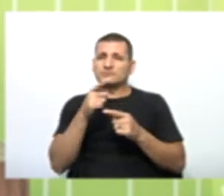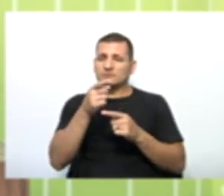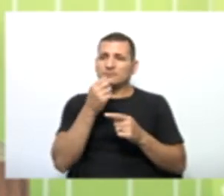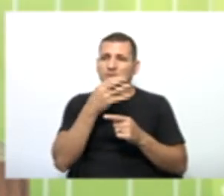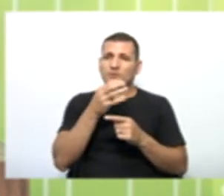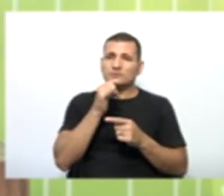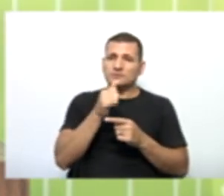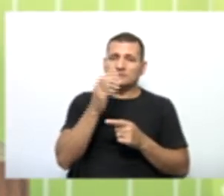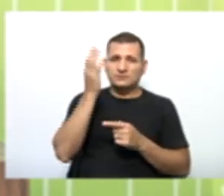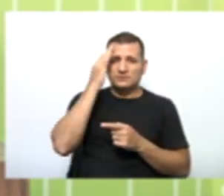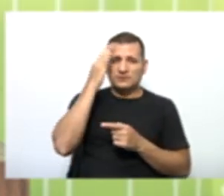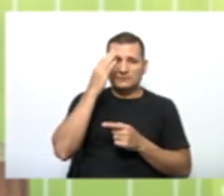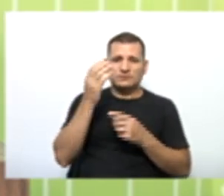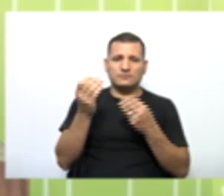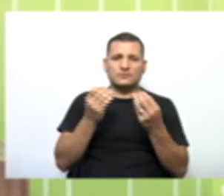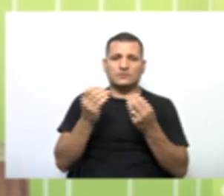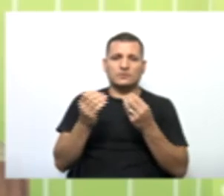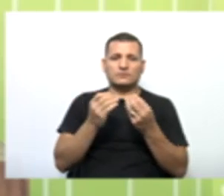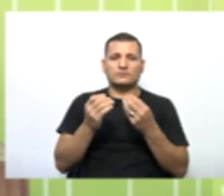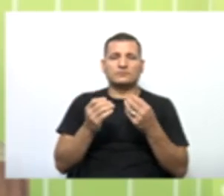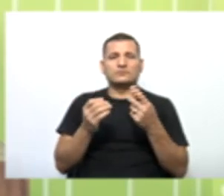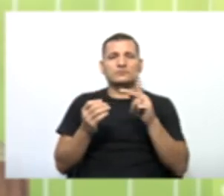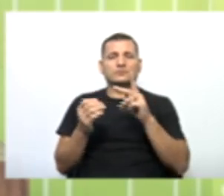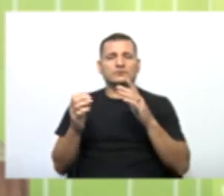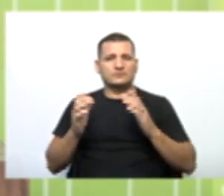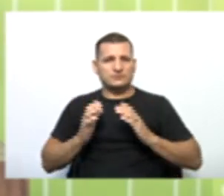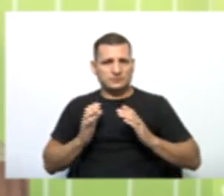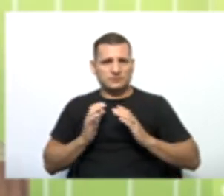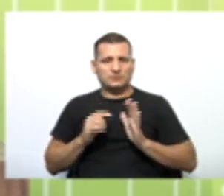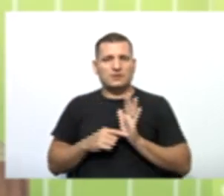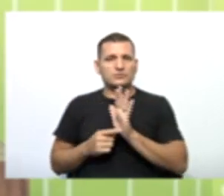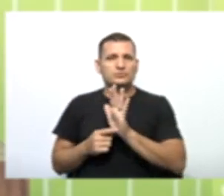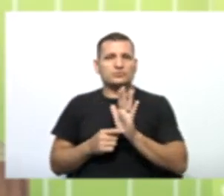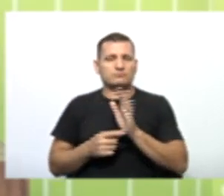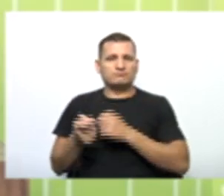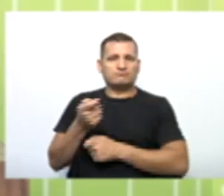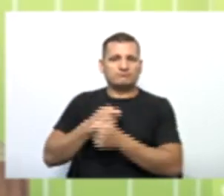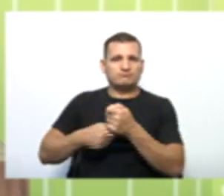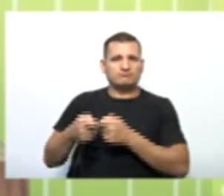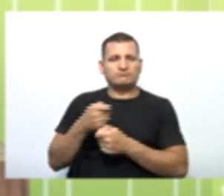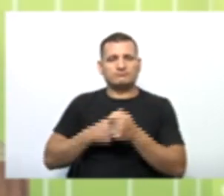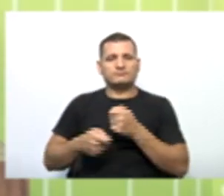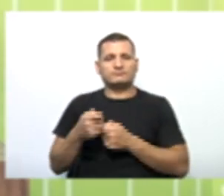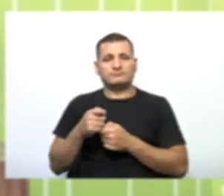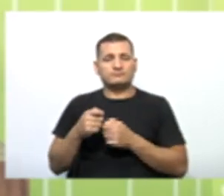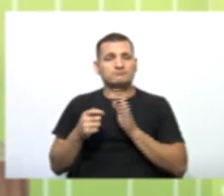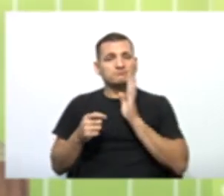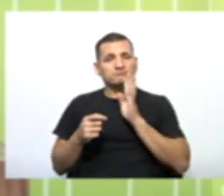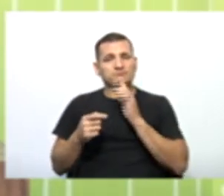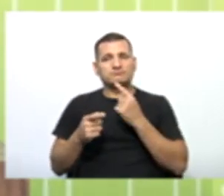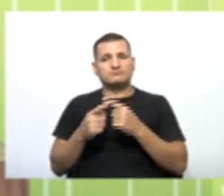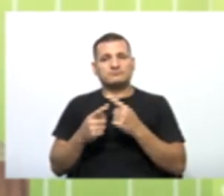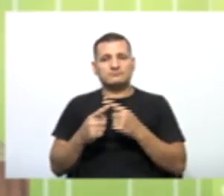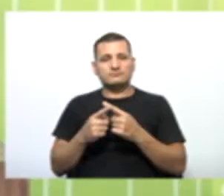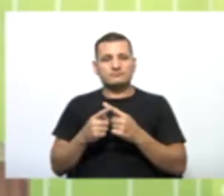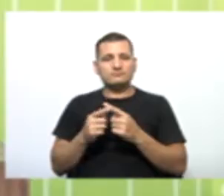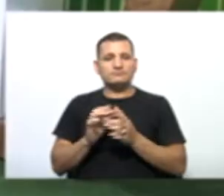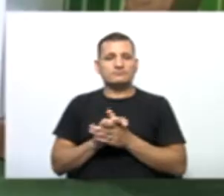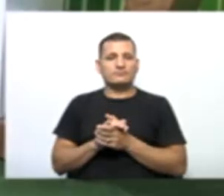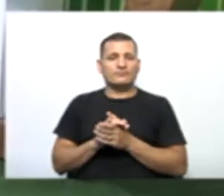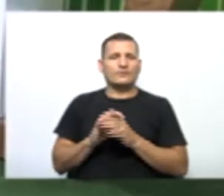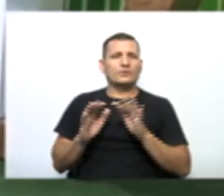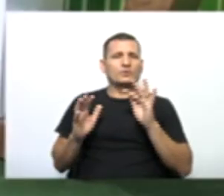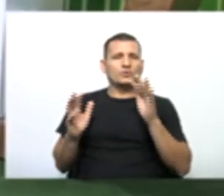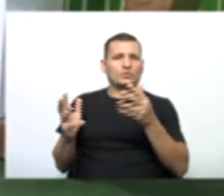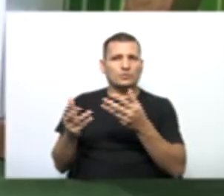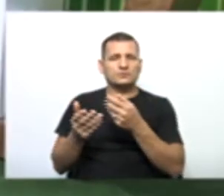você souber como ser bom na sua cidade, ajudando na administração. Isso era bem legal, porque todos os escritos,